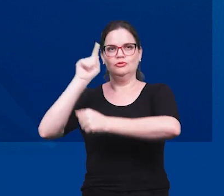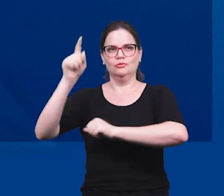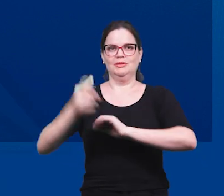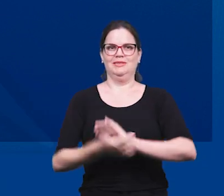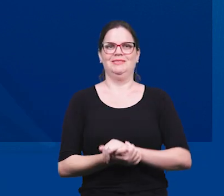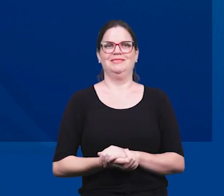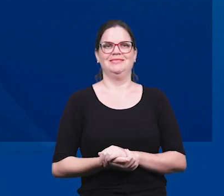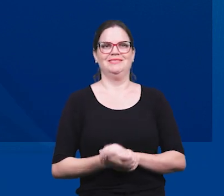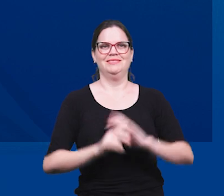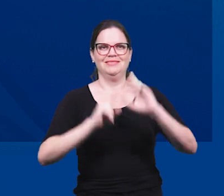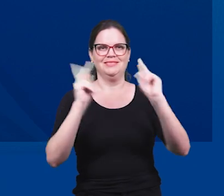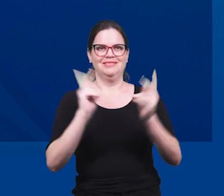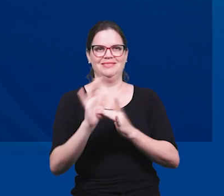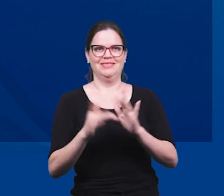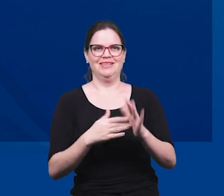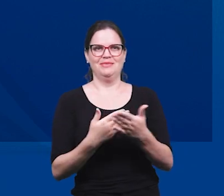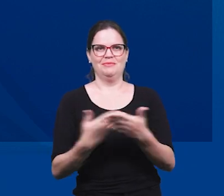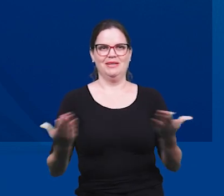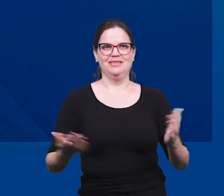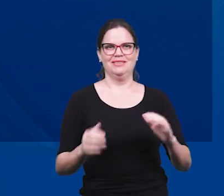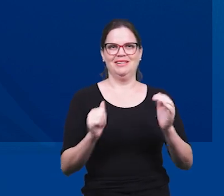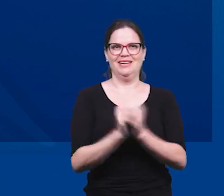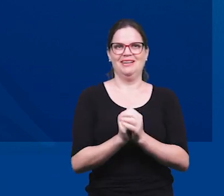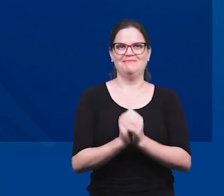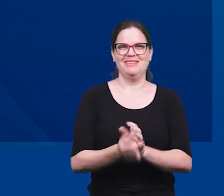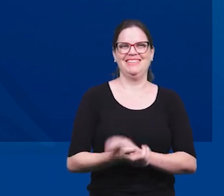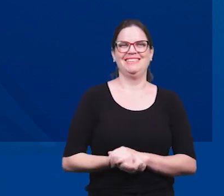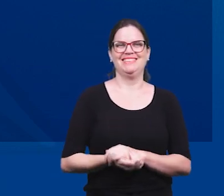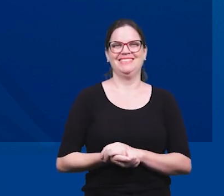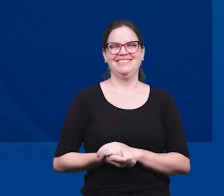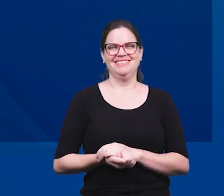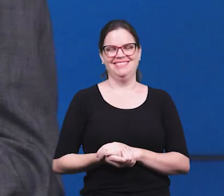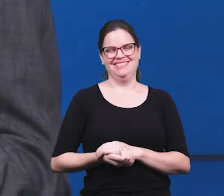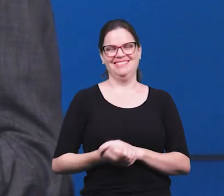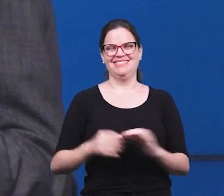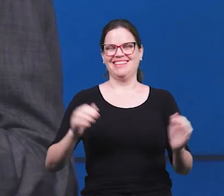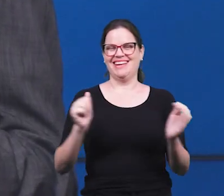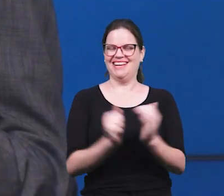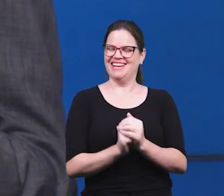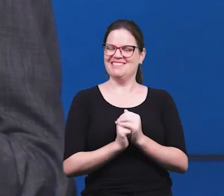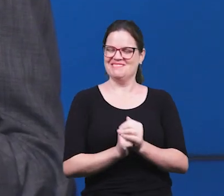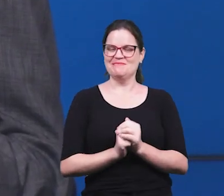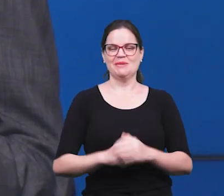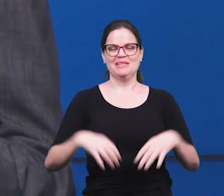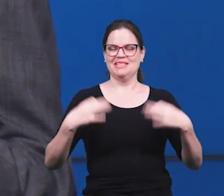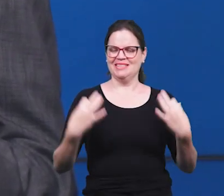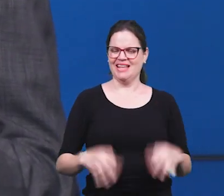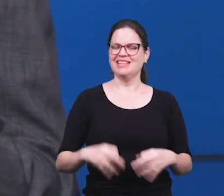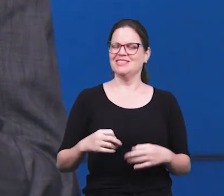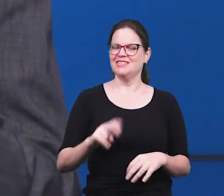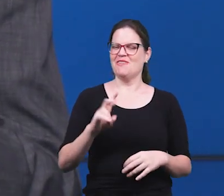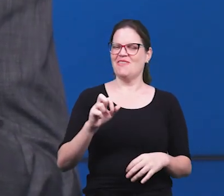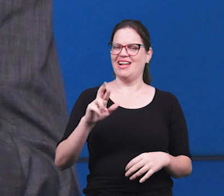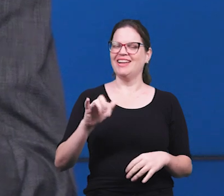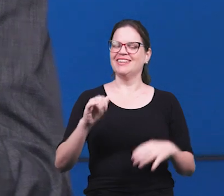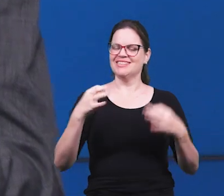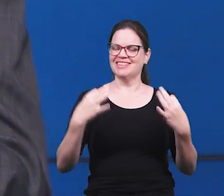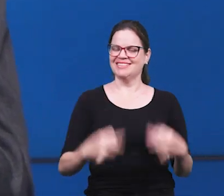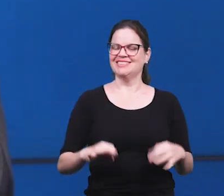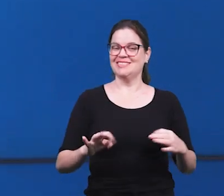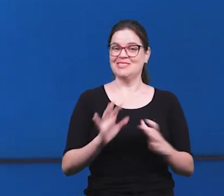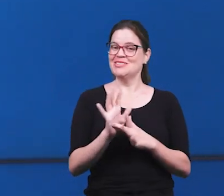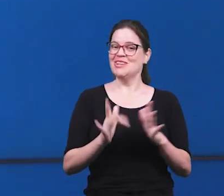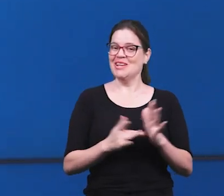ele. A paz do Senhor. Amém. Amém. Amém, irmã Valéria. Foi isso mesmo que Jesus disse.